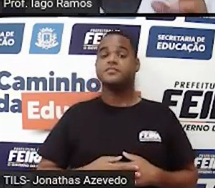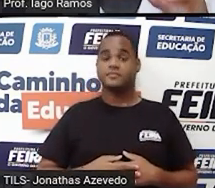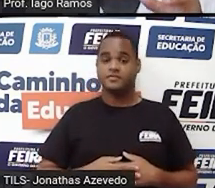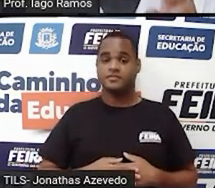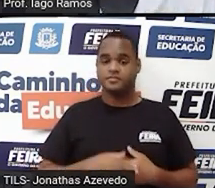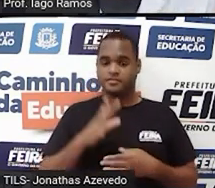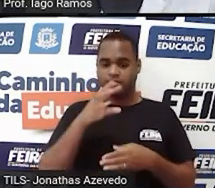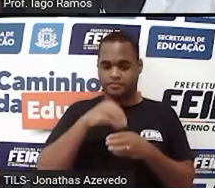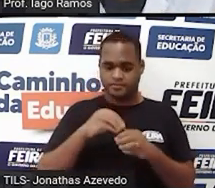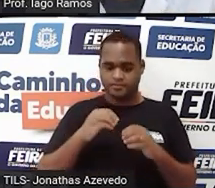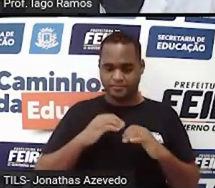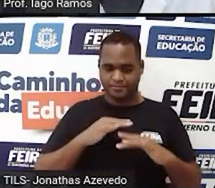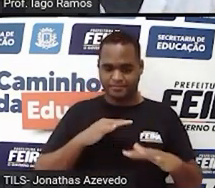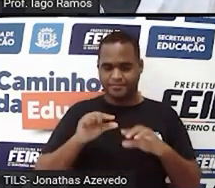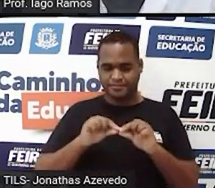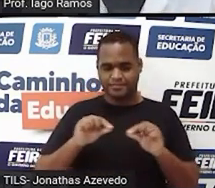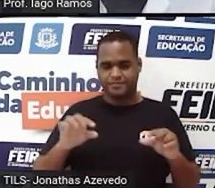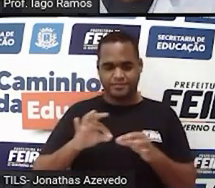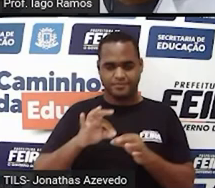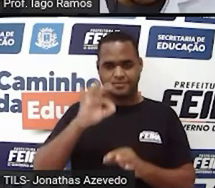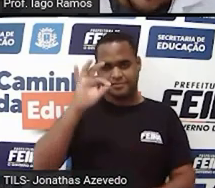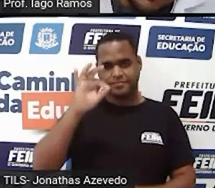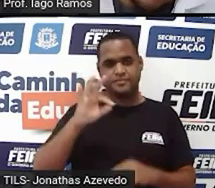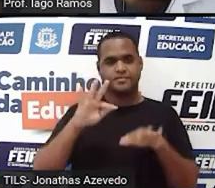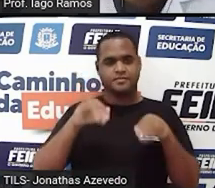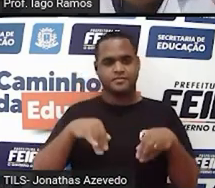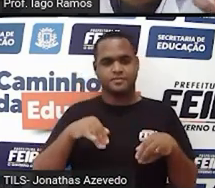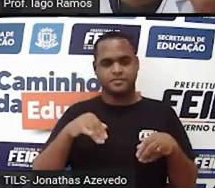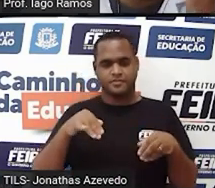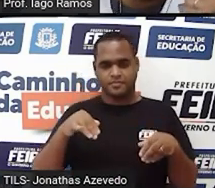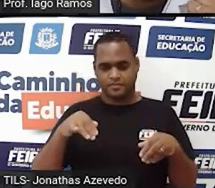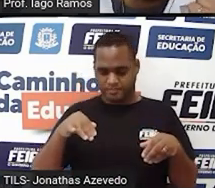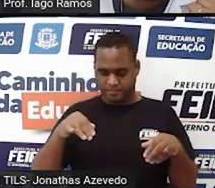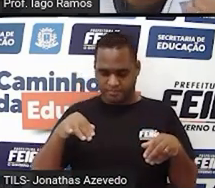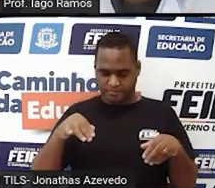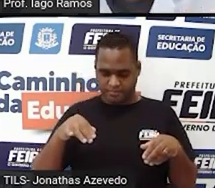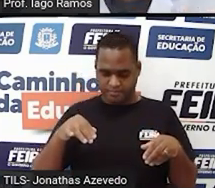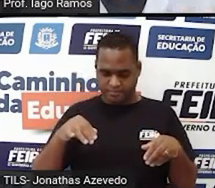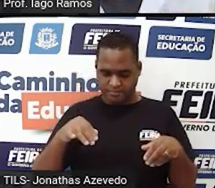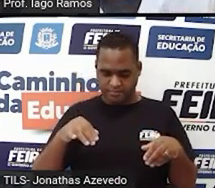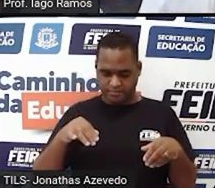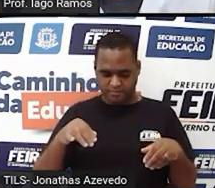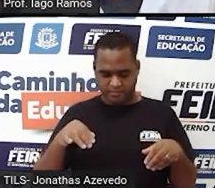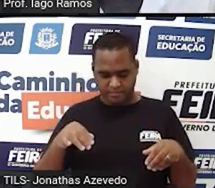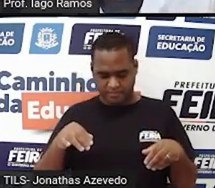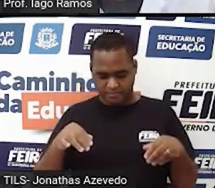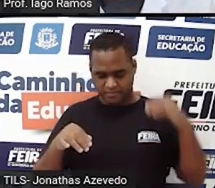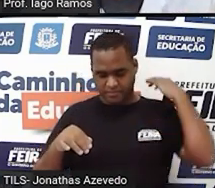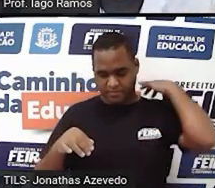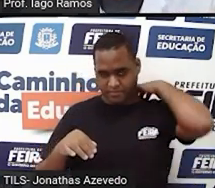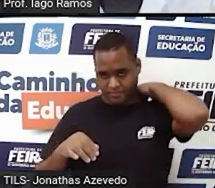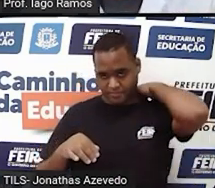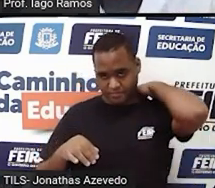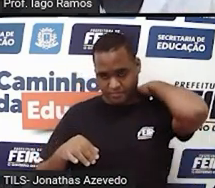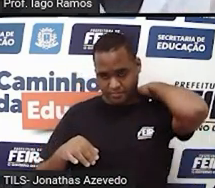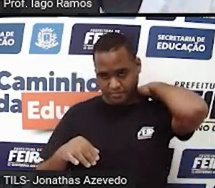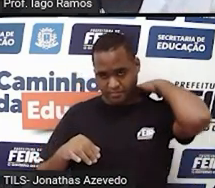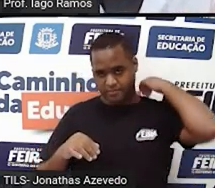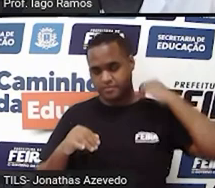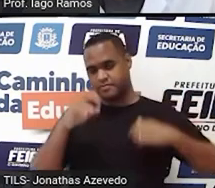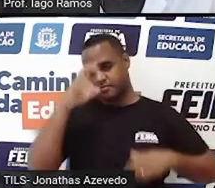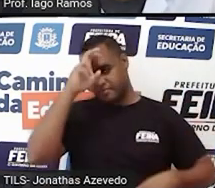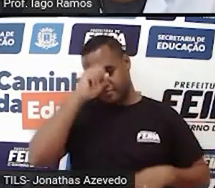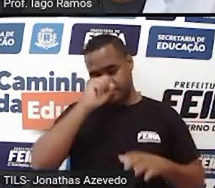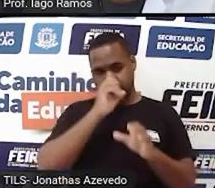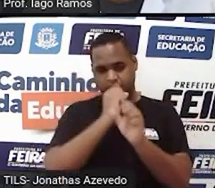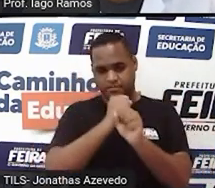altura largura e no final nessa parte mais final aqui da aula que é que a gente fez a pra como